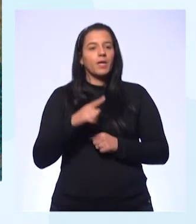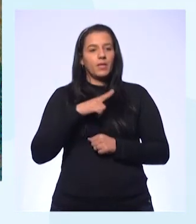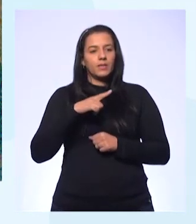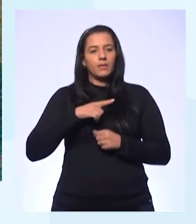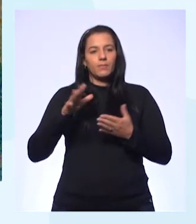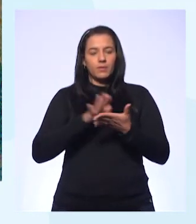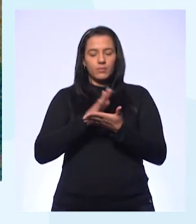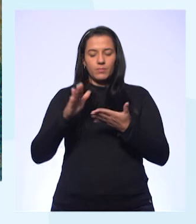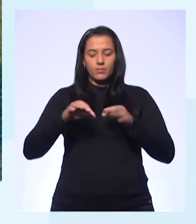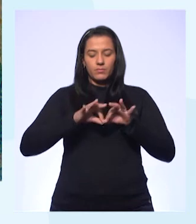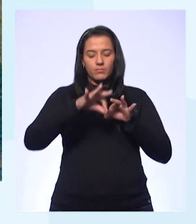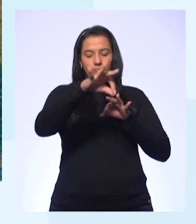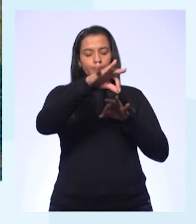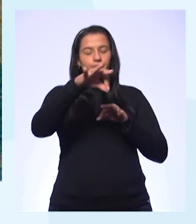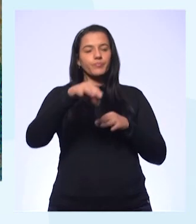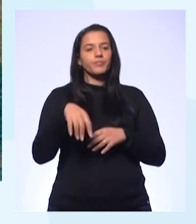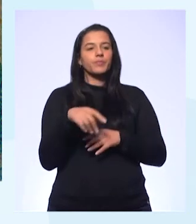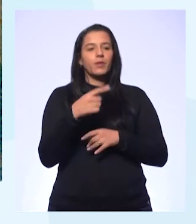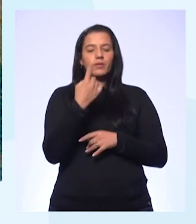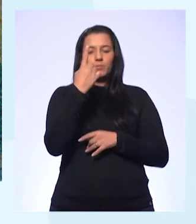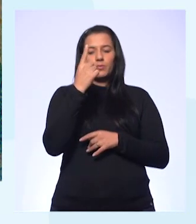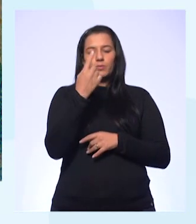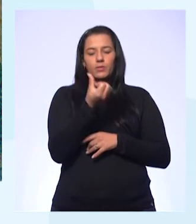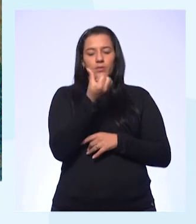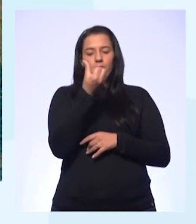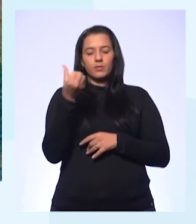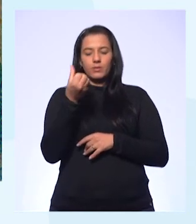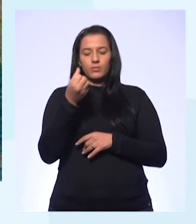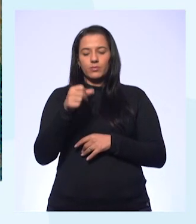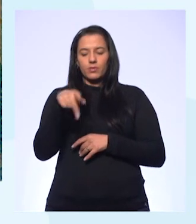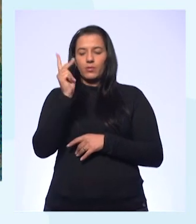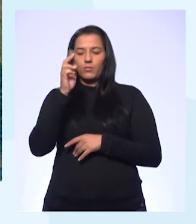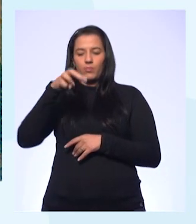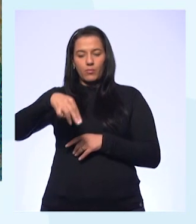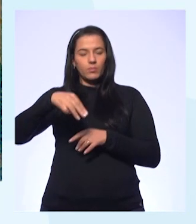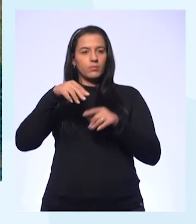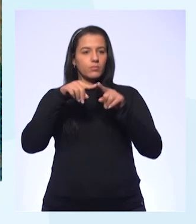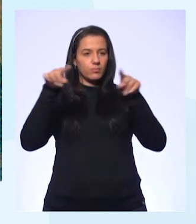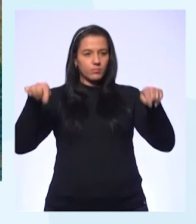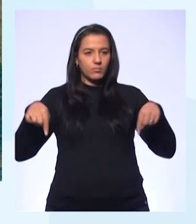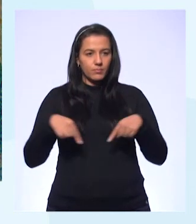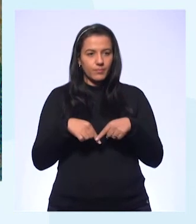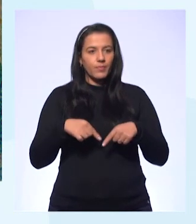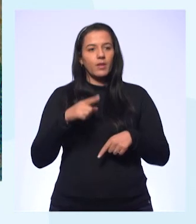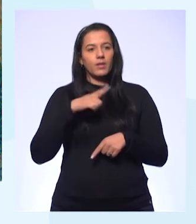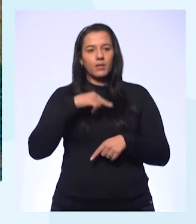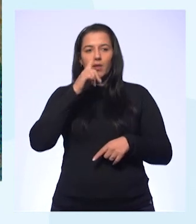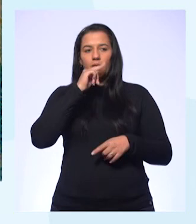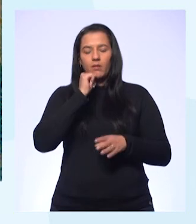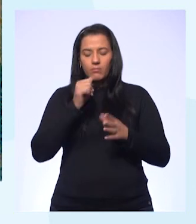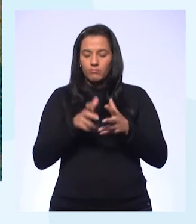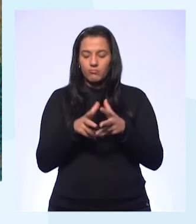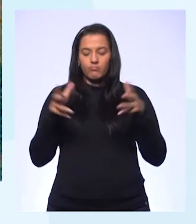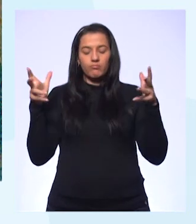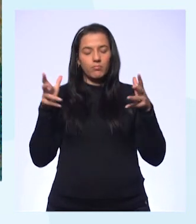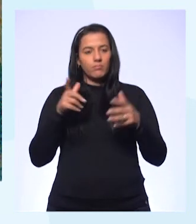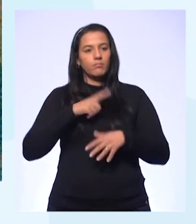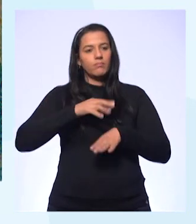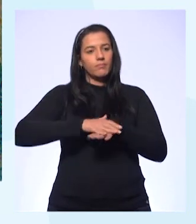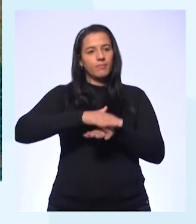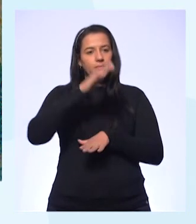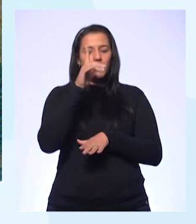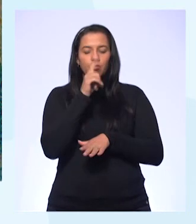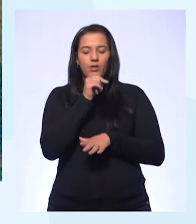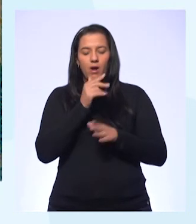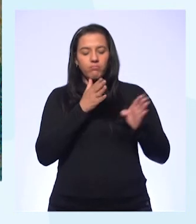3.600.000 quilômetros quadrados. Tá? Ele é o primeiro da África e o segundo em volume de água. Ou seja, ele tem mais